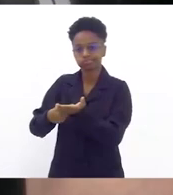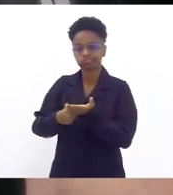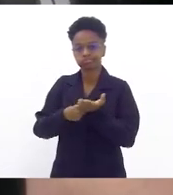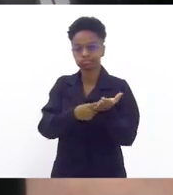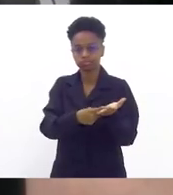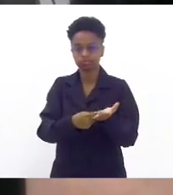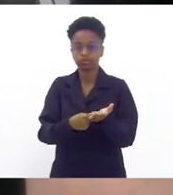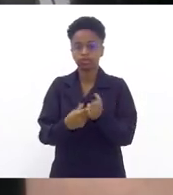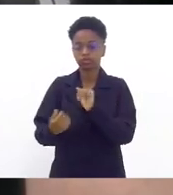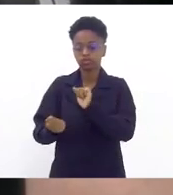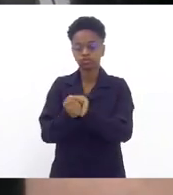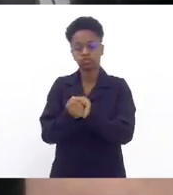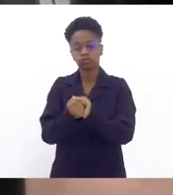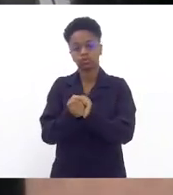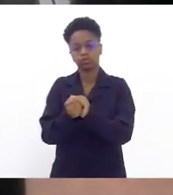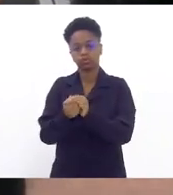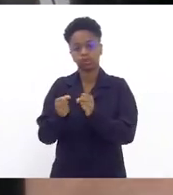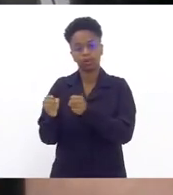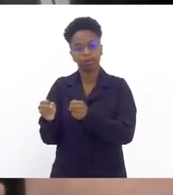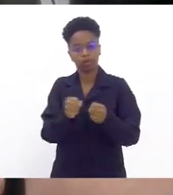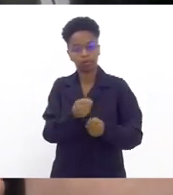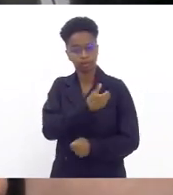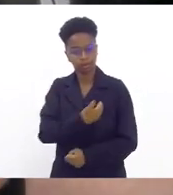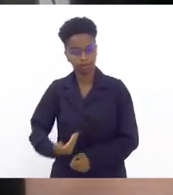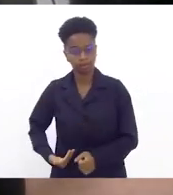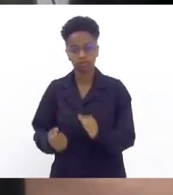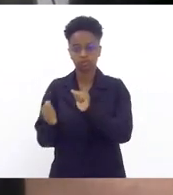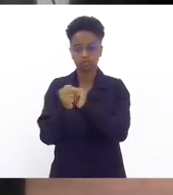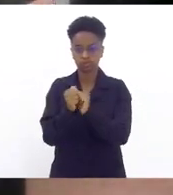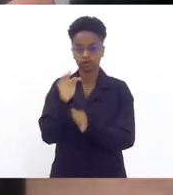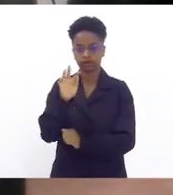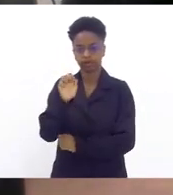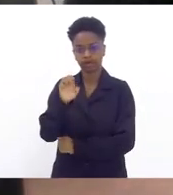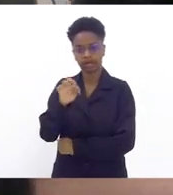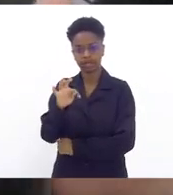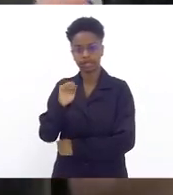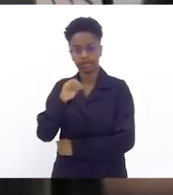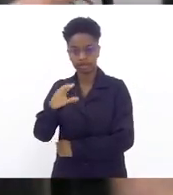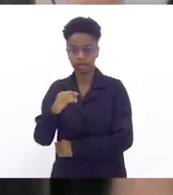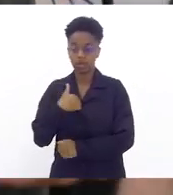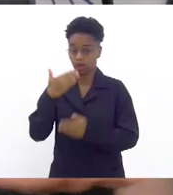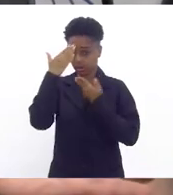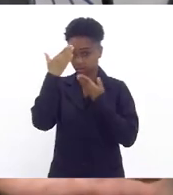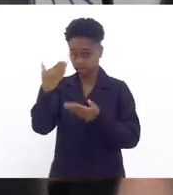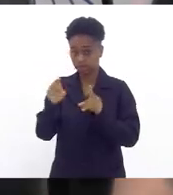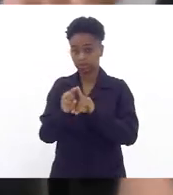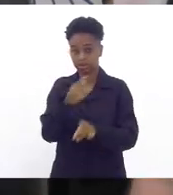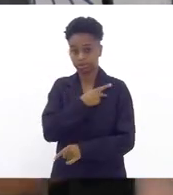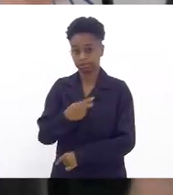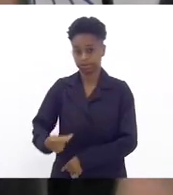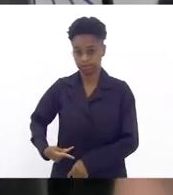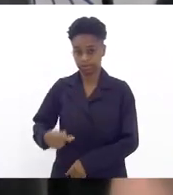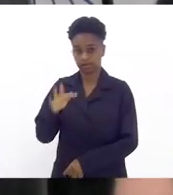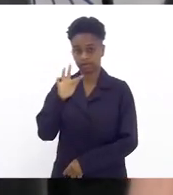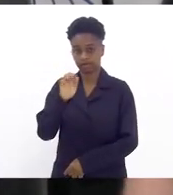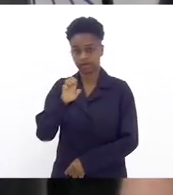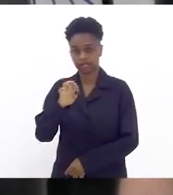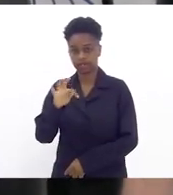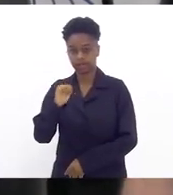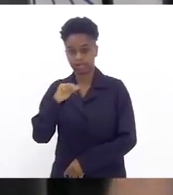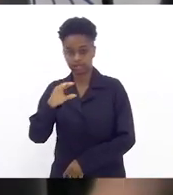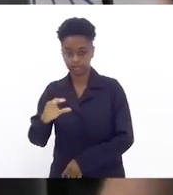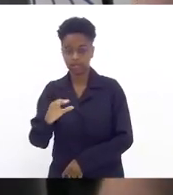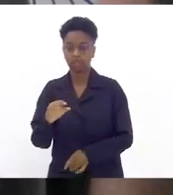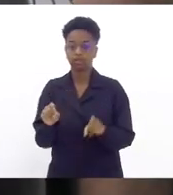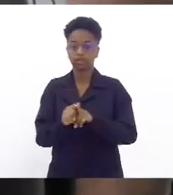junto ao poder público junta Faetec a quem eu quero agradecer a da presidente quero agradecer a presença